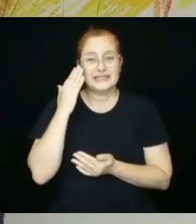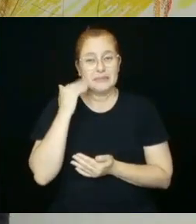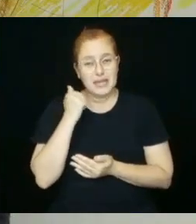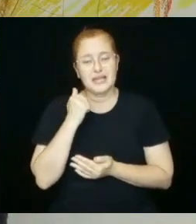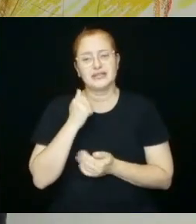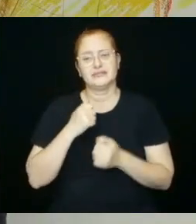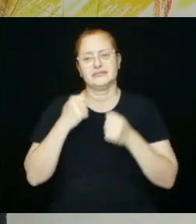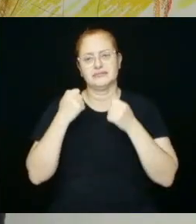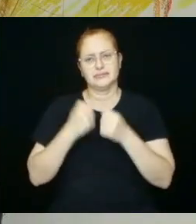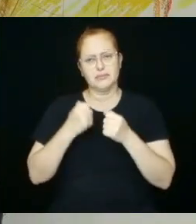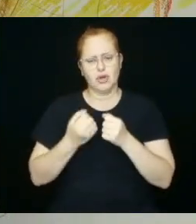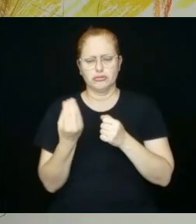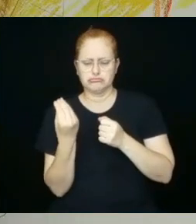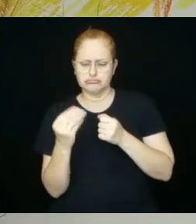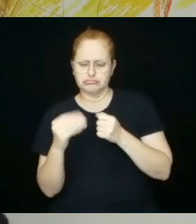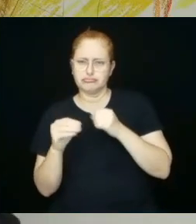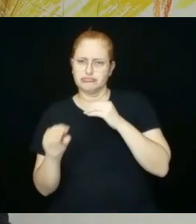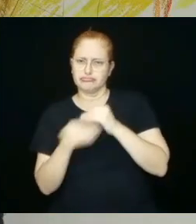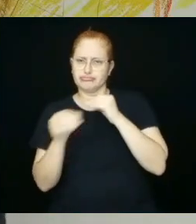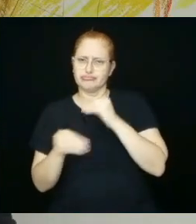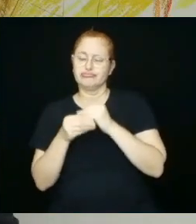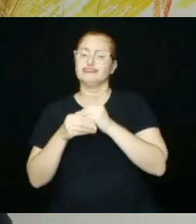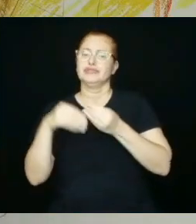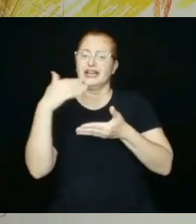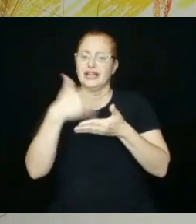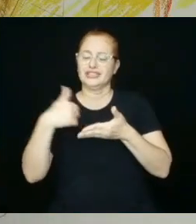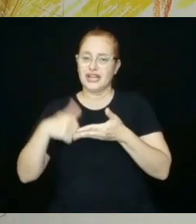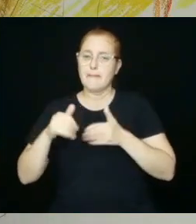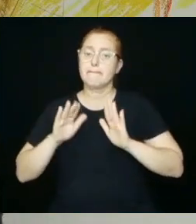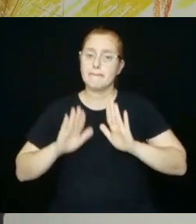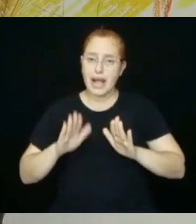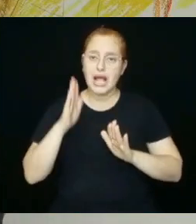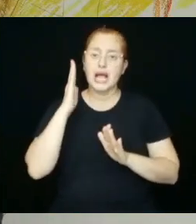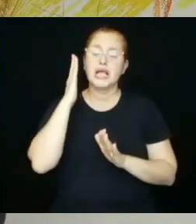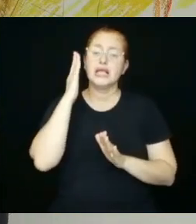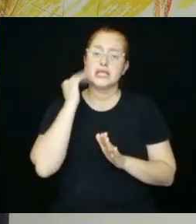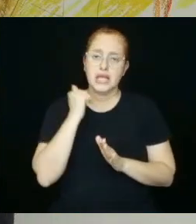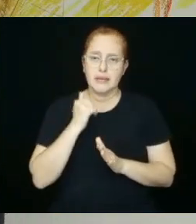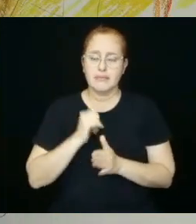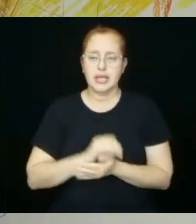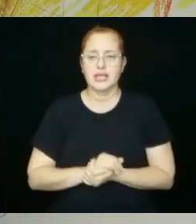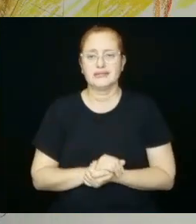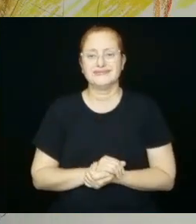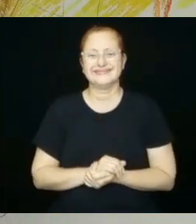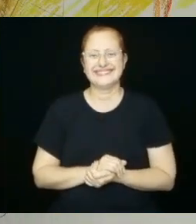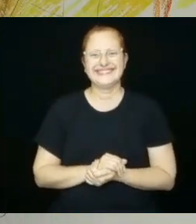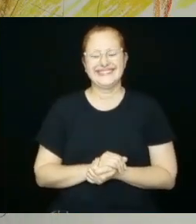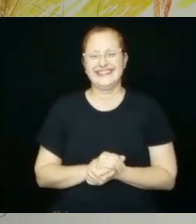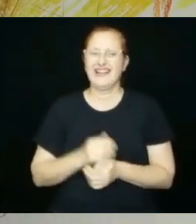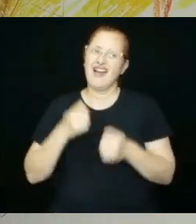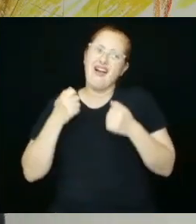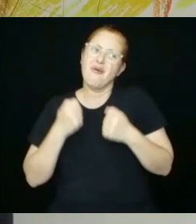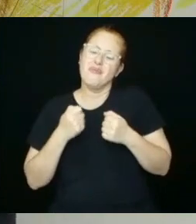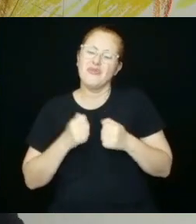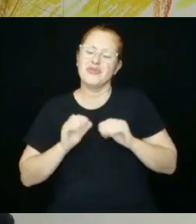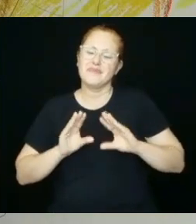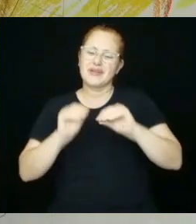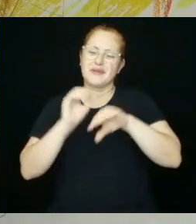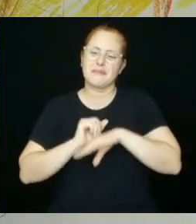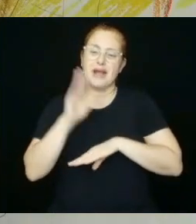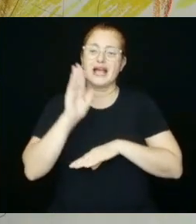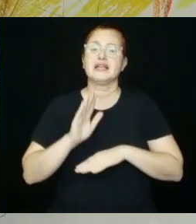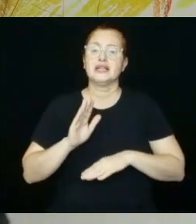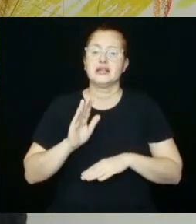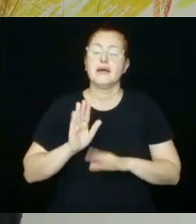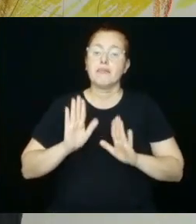sabendo que poderia colocar mais coisas ou até retirar, mas sabendo que poderia, mas sabendo